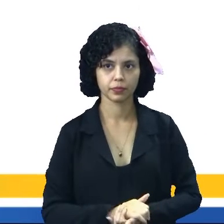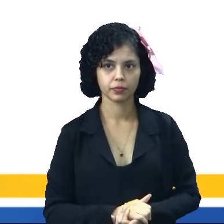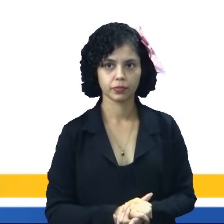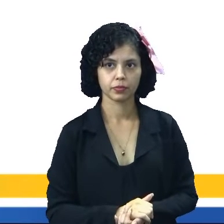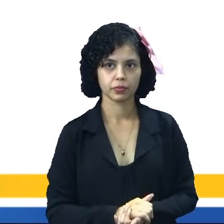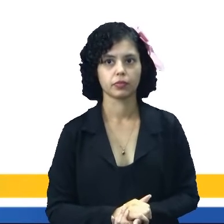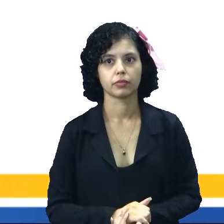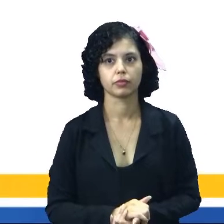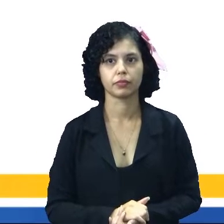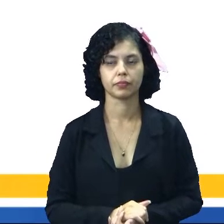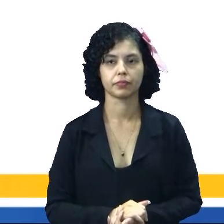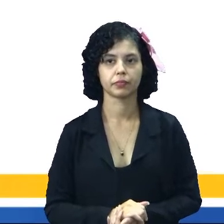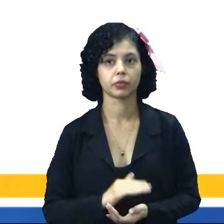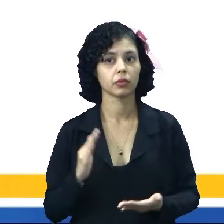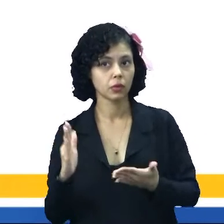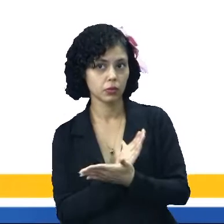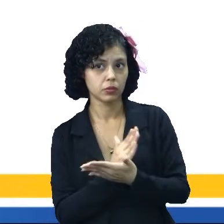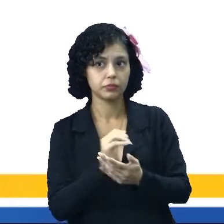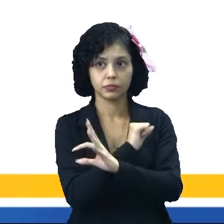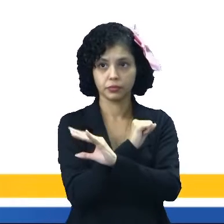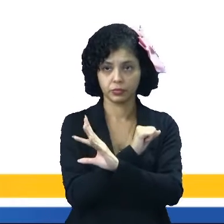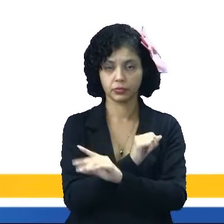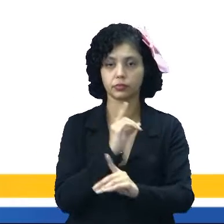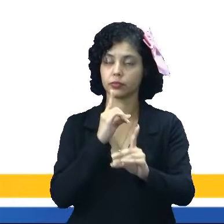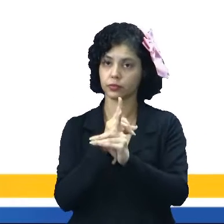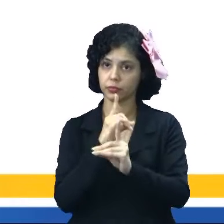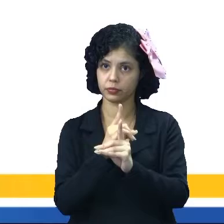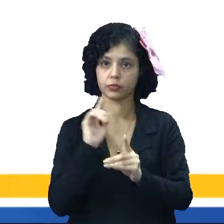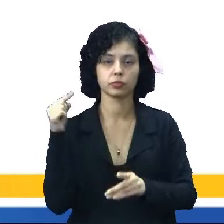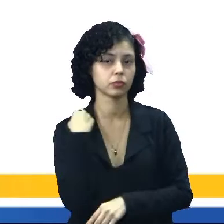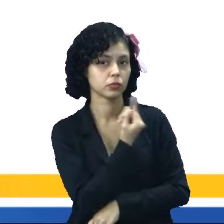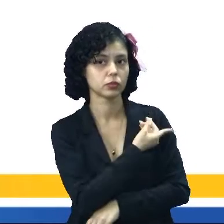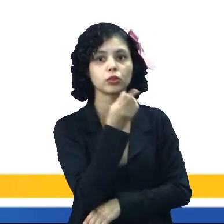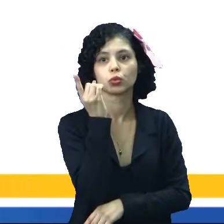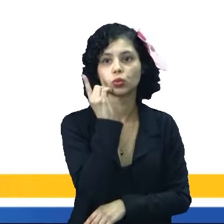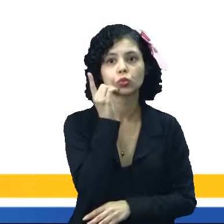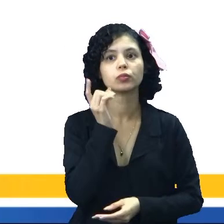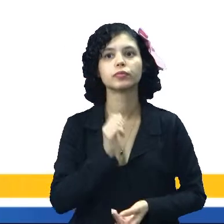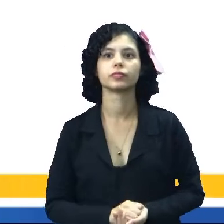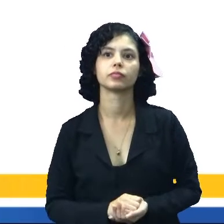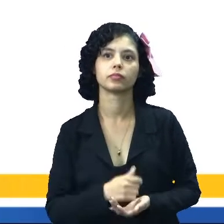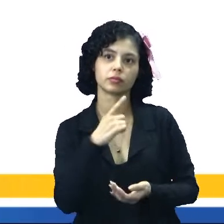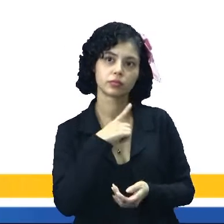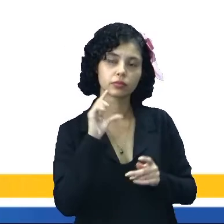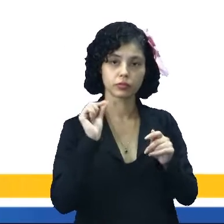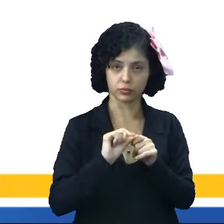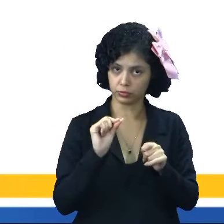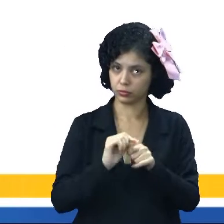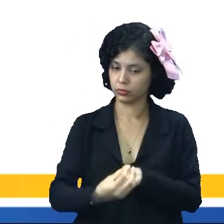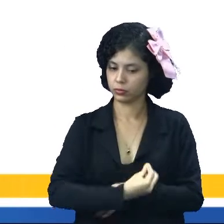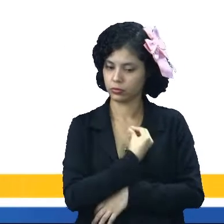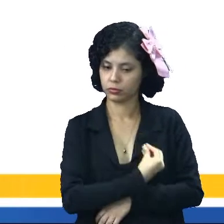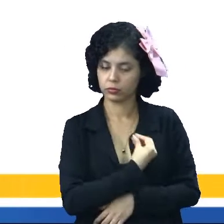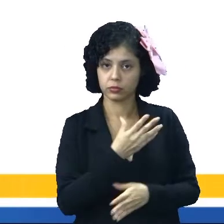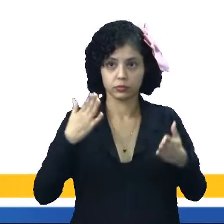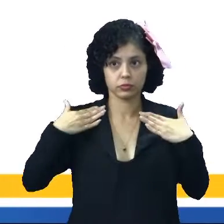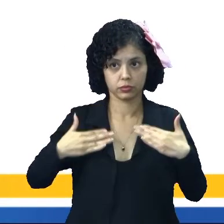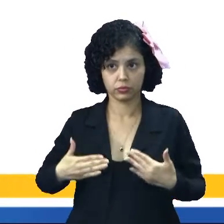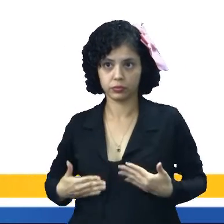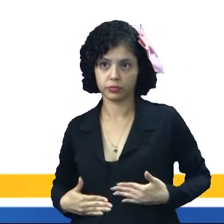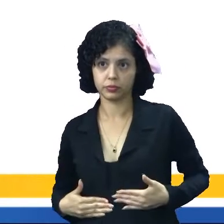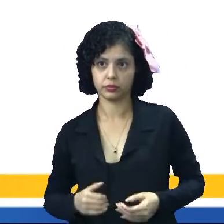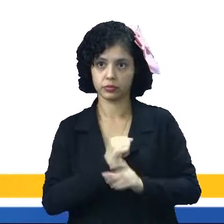E aí, alguns ácidos que a gente encontra no nosso dia a dia, né? e que se fazem parte até do nosso